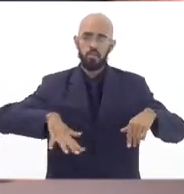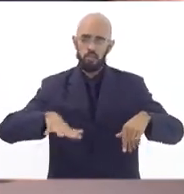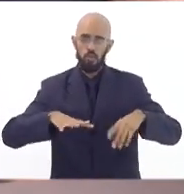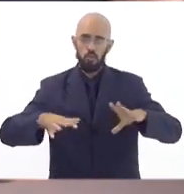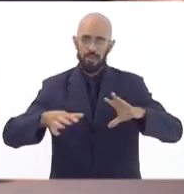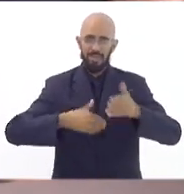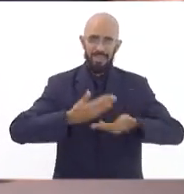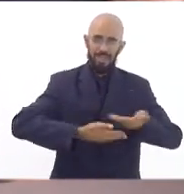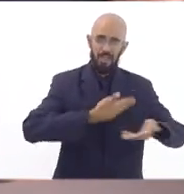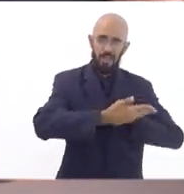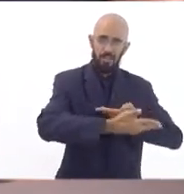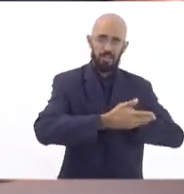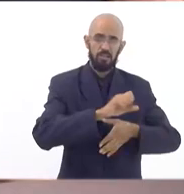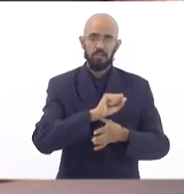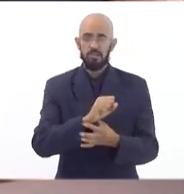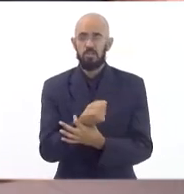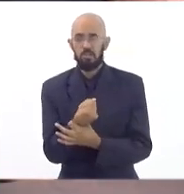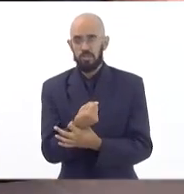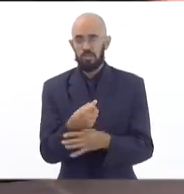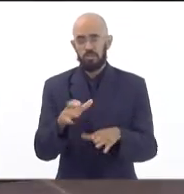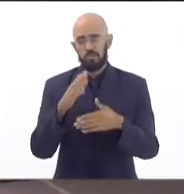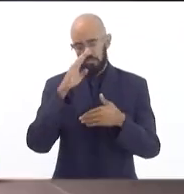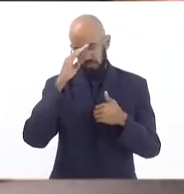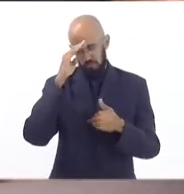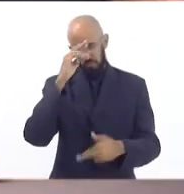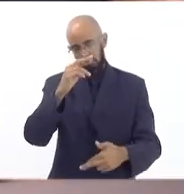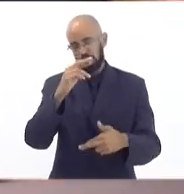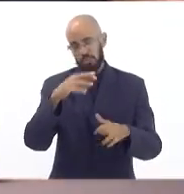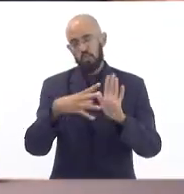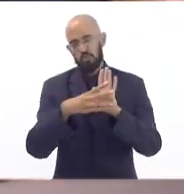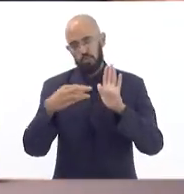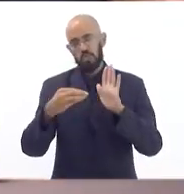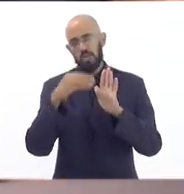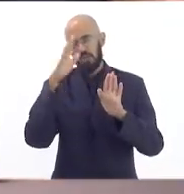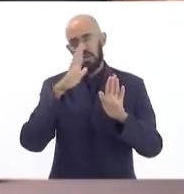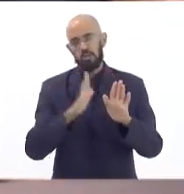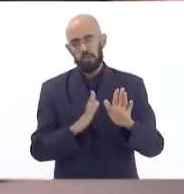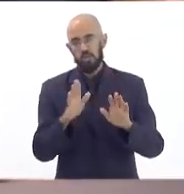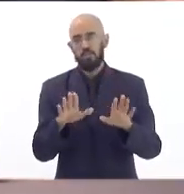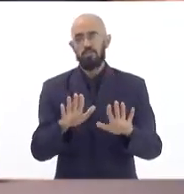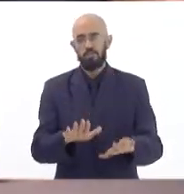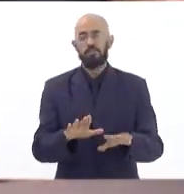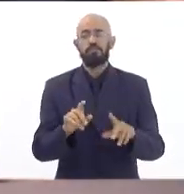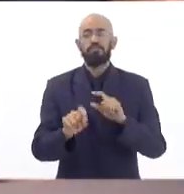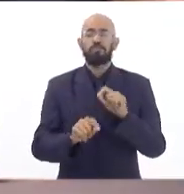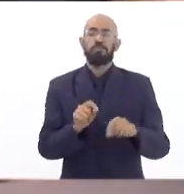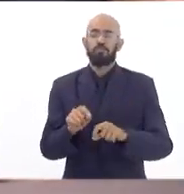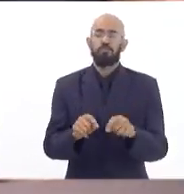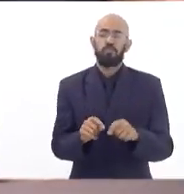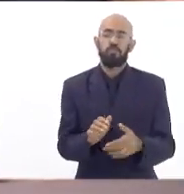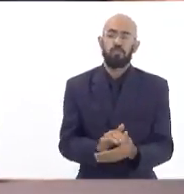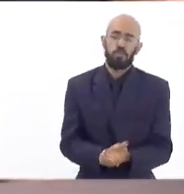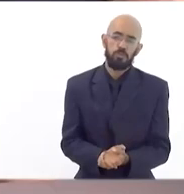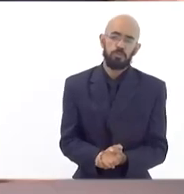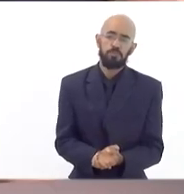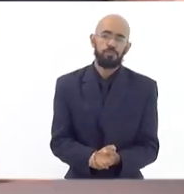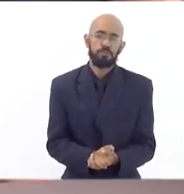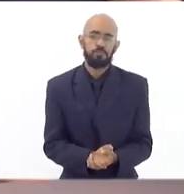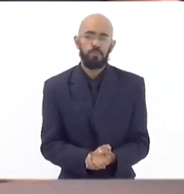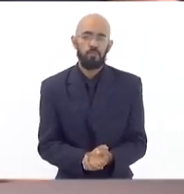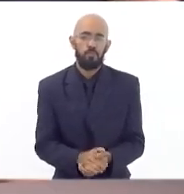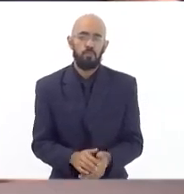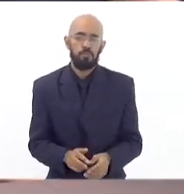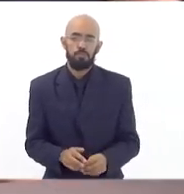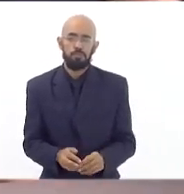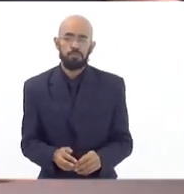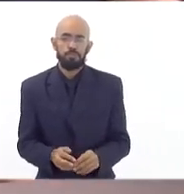forma seguindo também uma padronização nacional e aí especificamente entrando no mérito da questão é os eventos